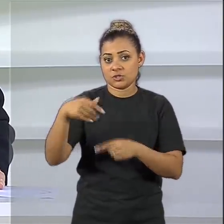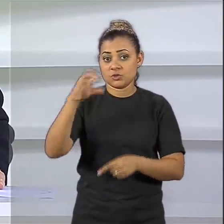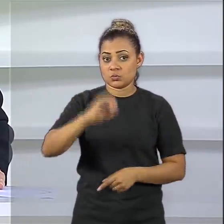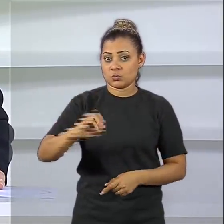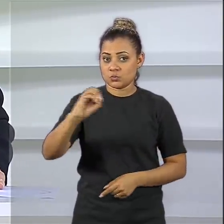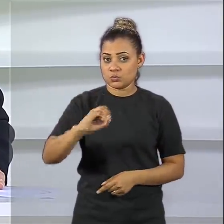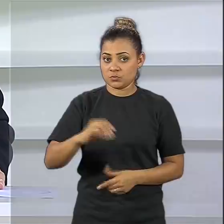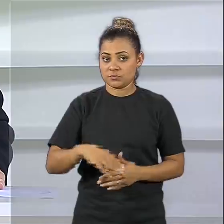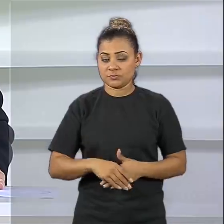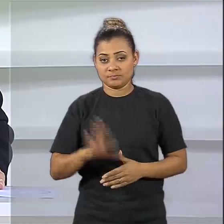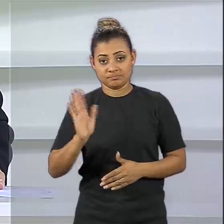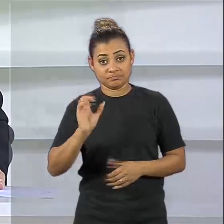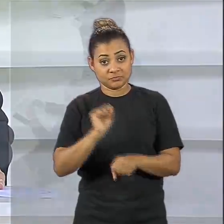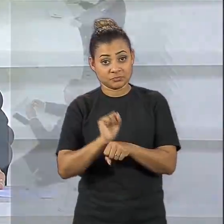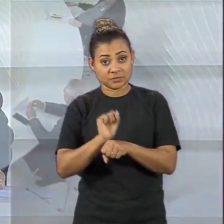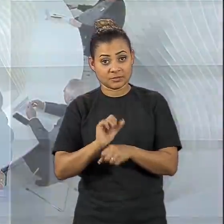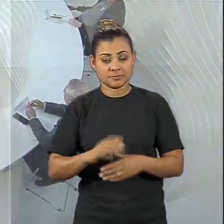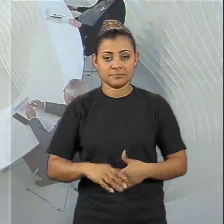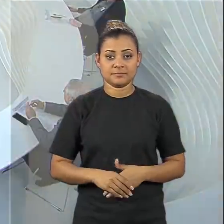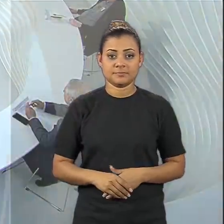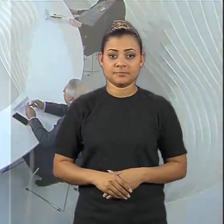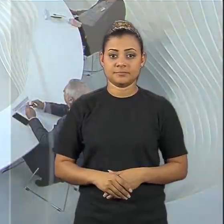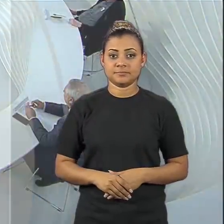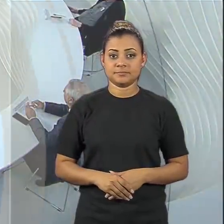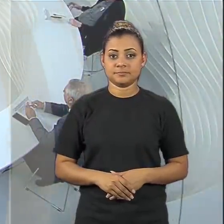de outubro. Até já.